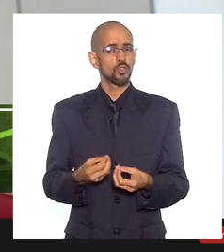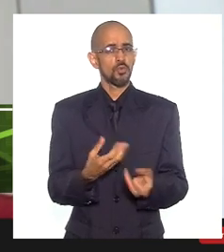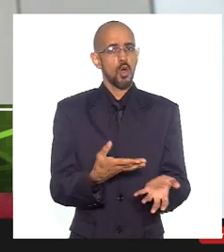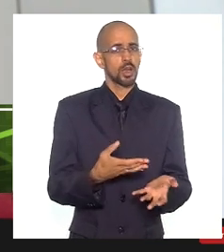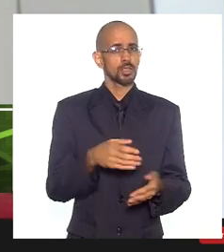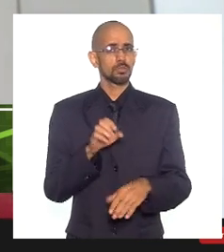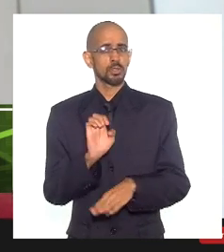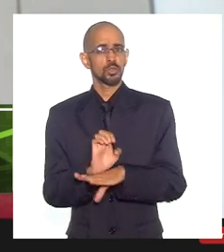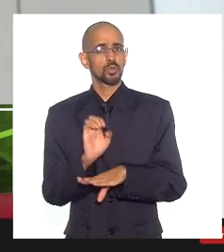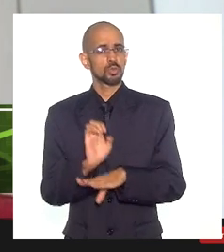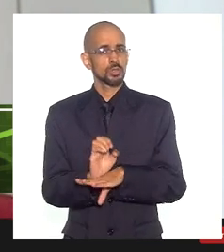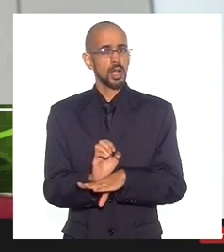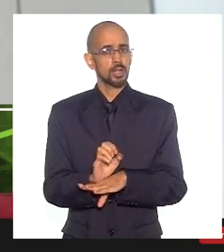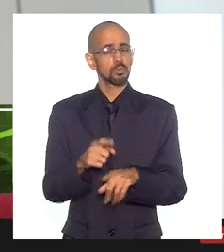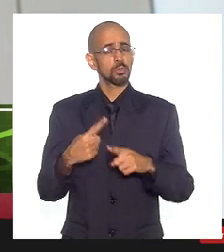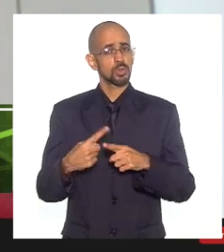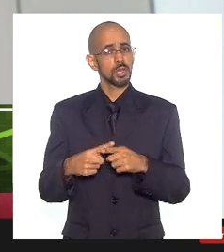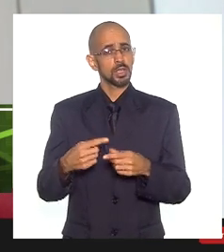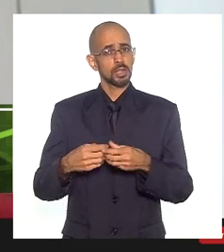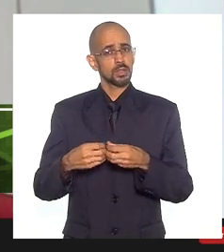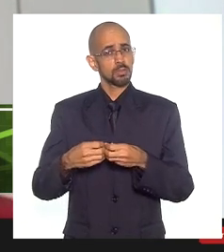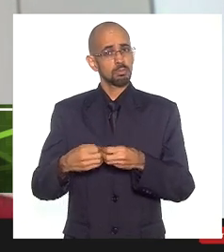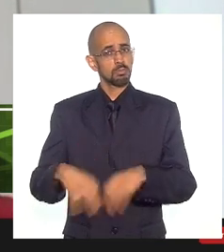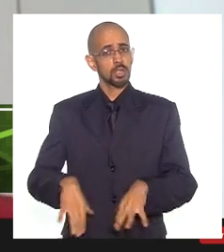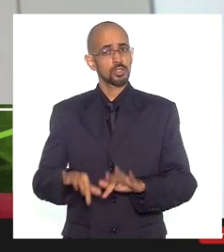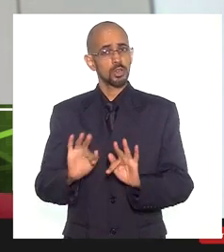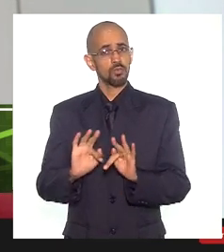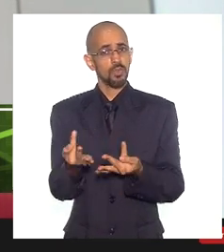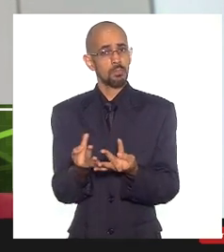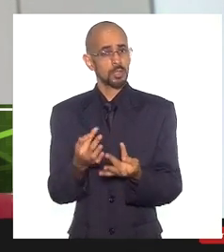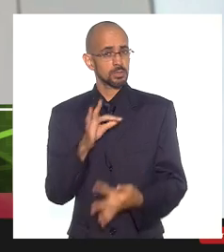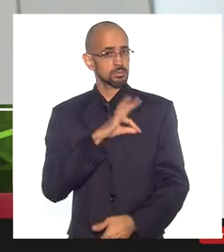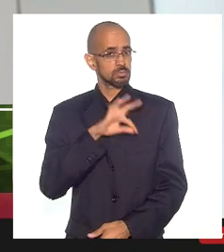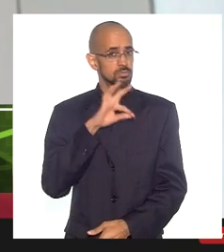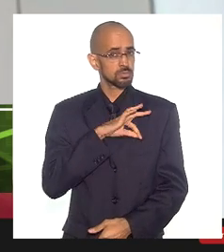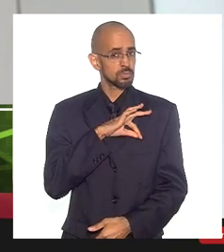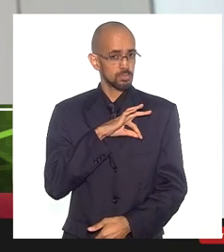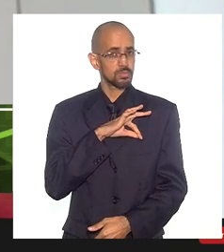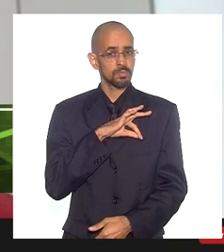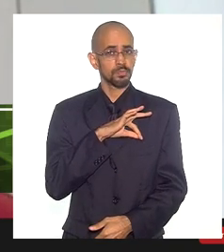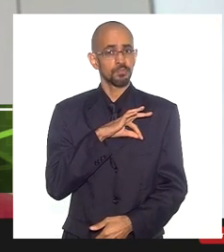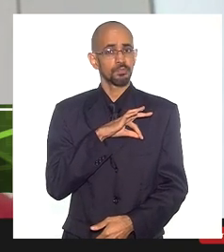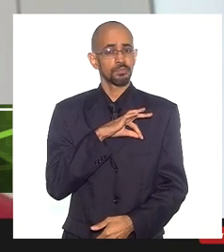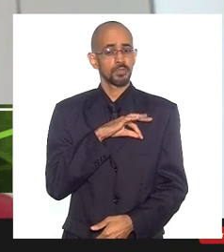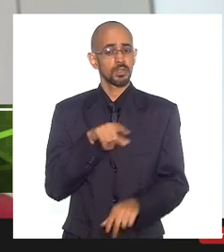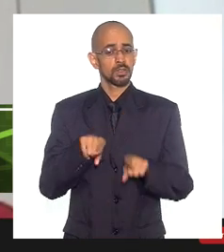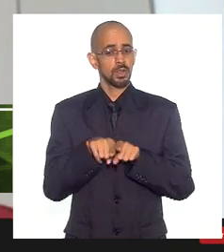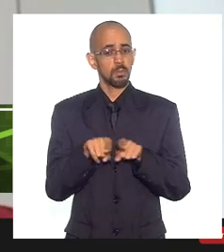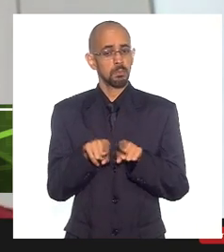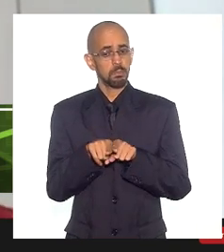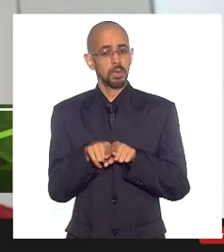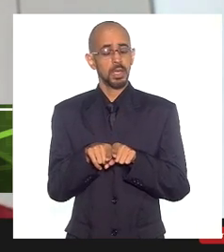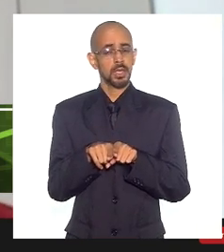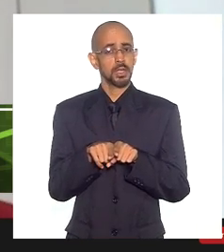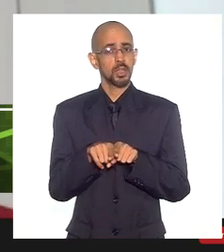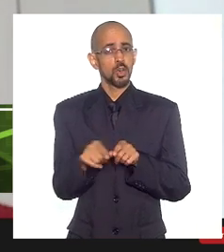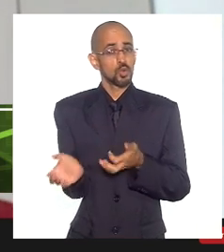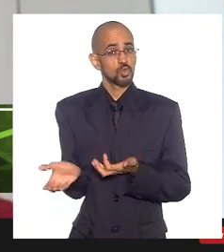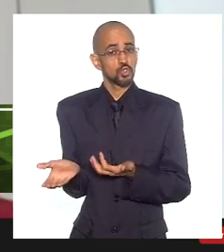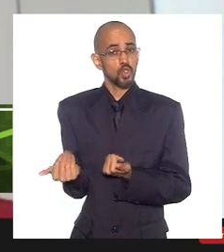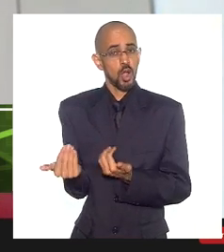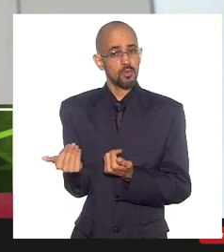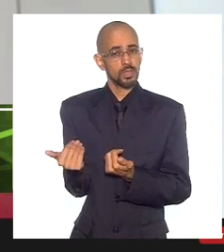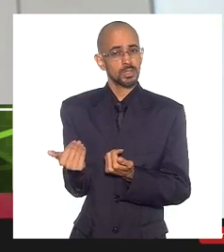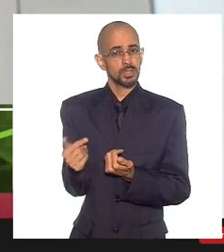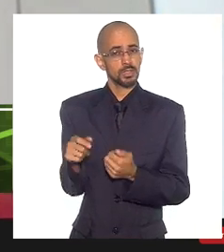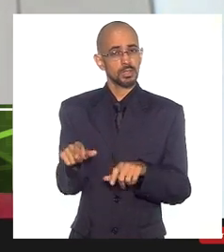de queda na renda das famílias, de desemprego, especialmente entre a juventude, que é ainda o principal público das universidades,